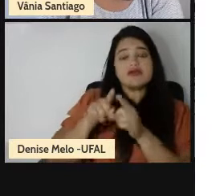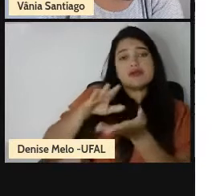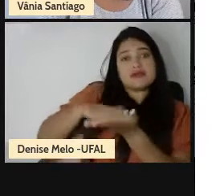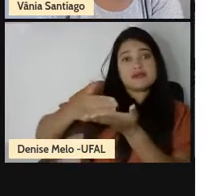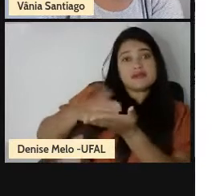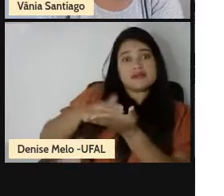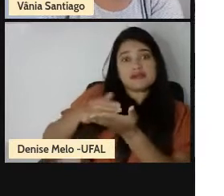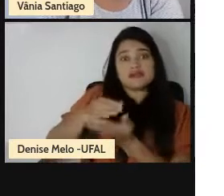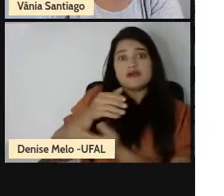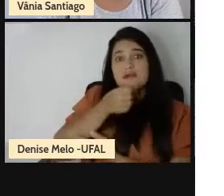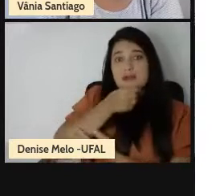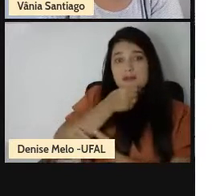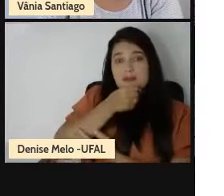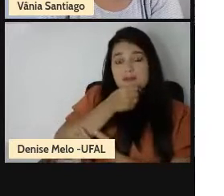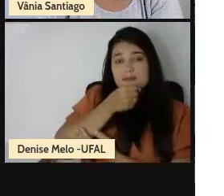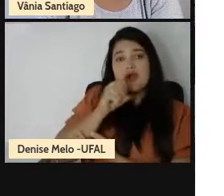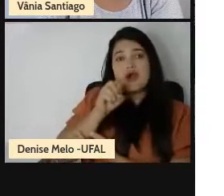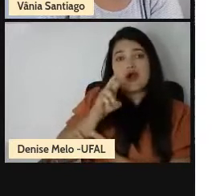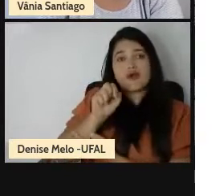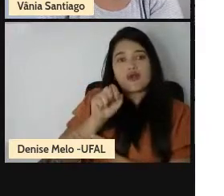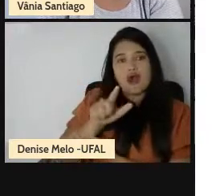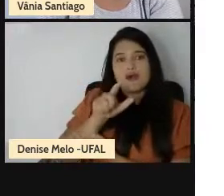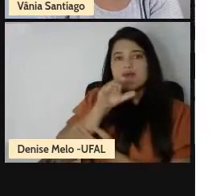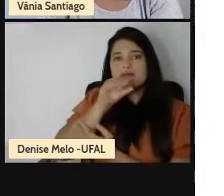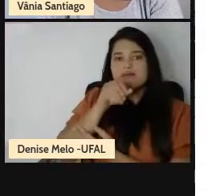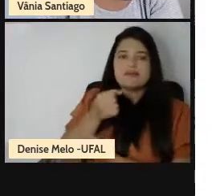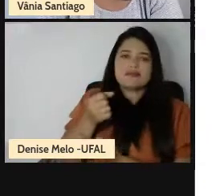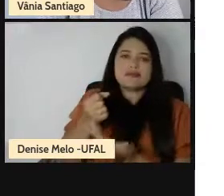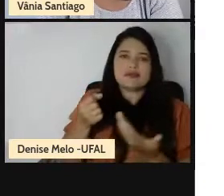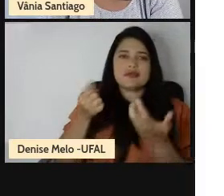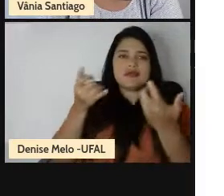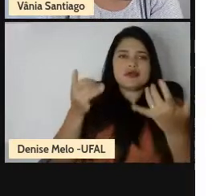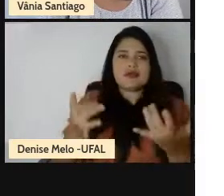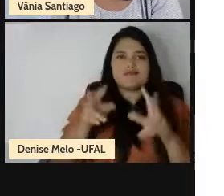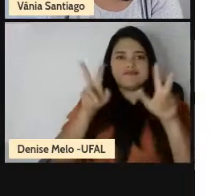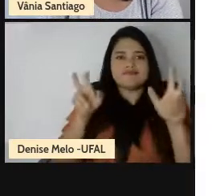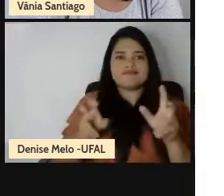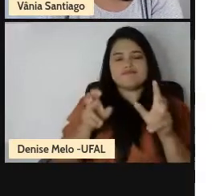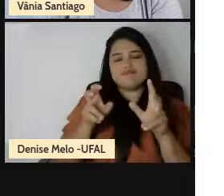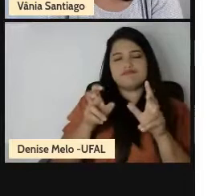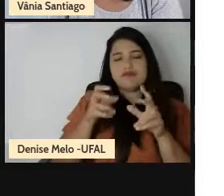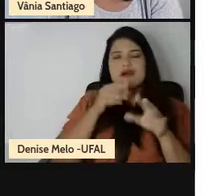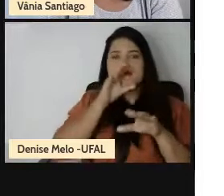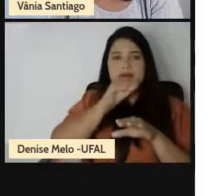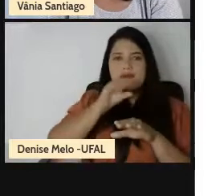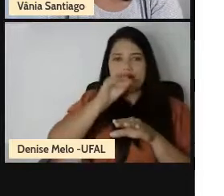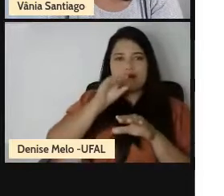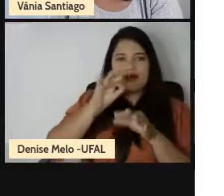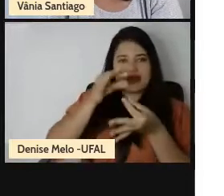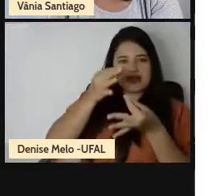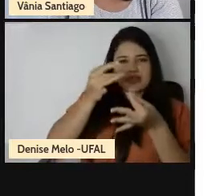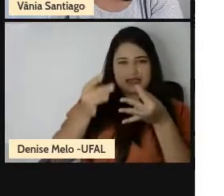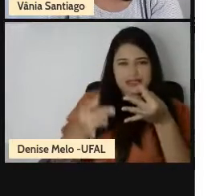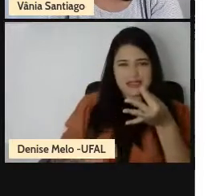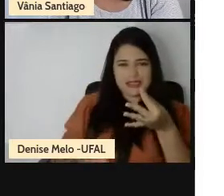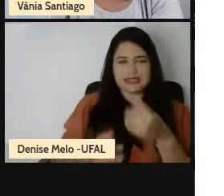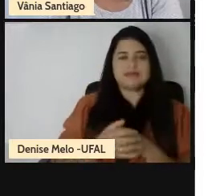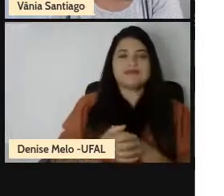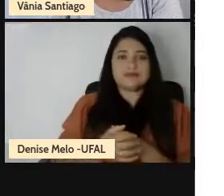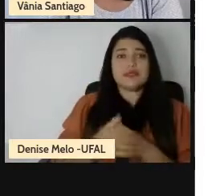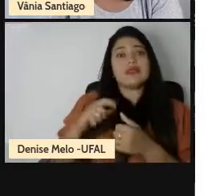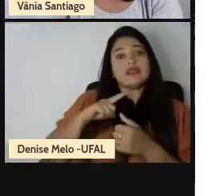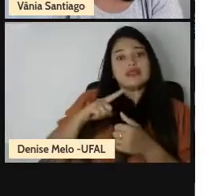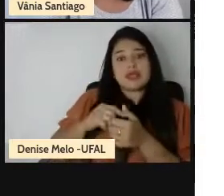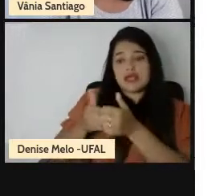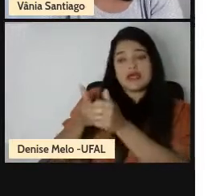voice-over, que a gente chama para os surdos cegos de fala ampliada. A gente tem a guia